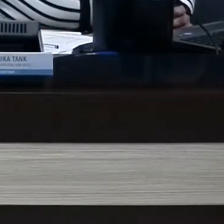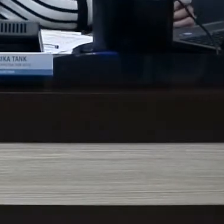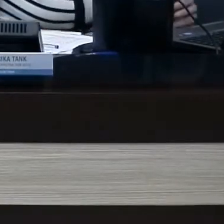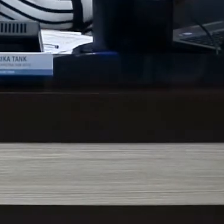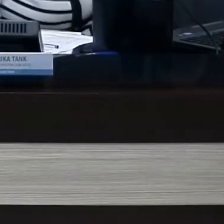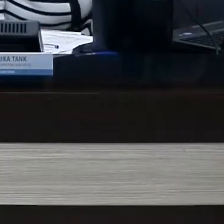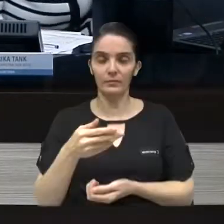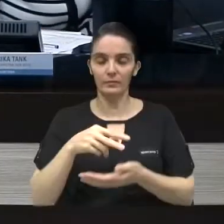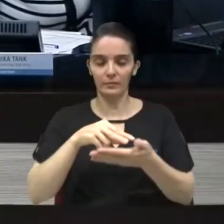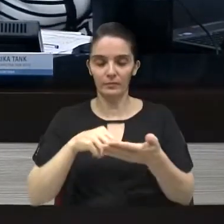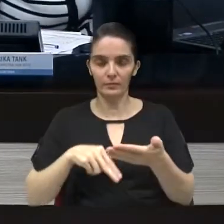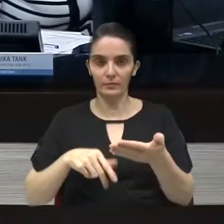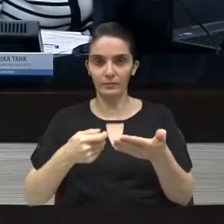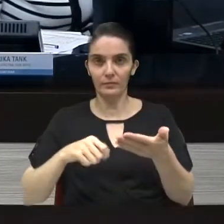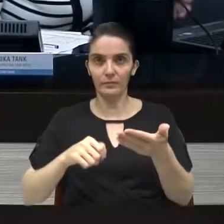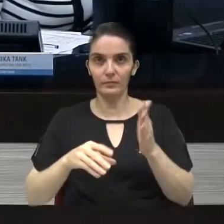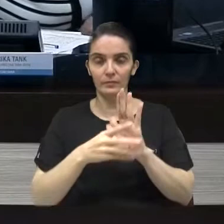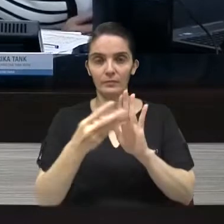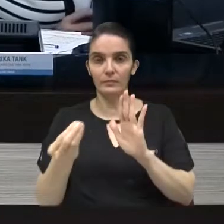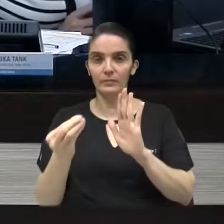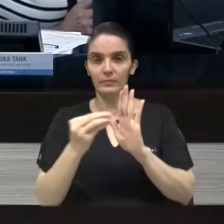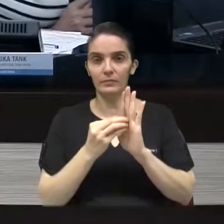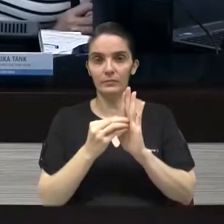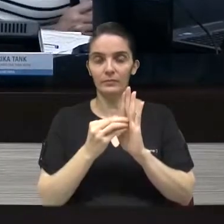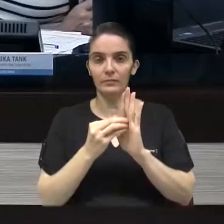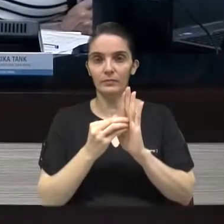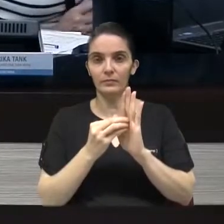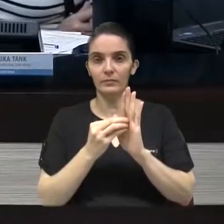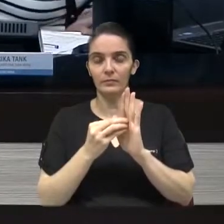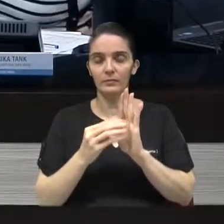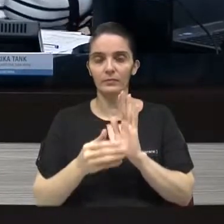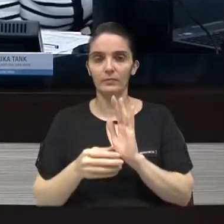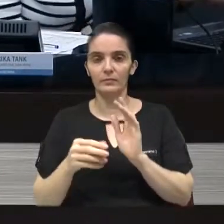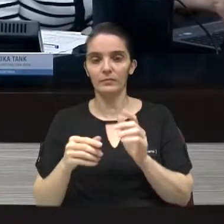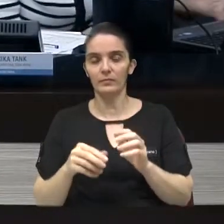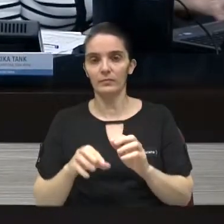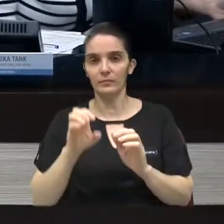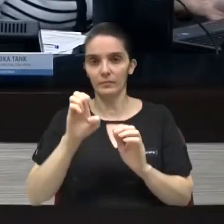de vez de emendar, era ementar.